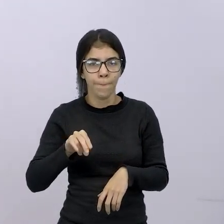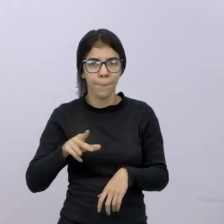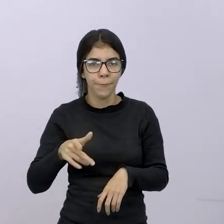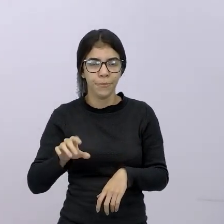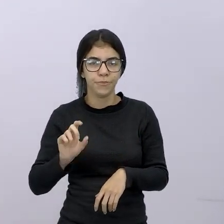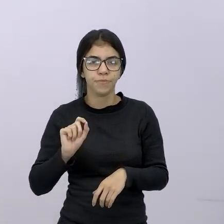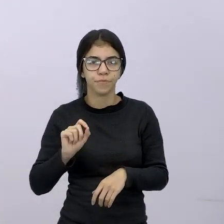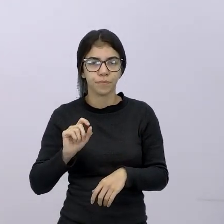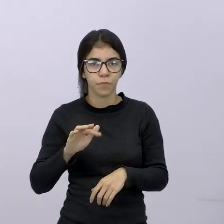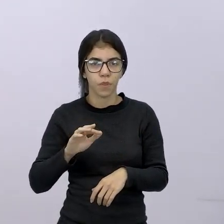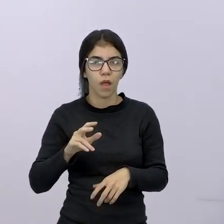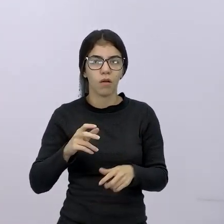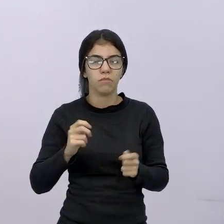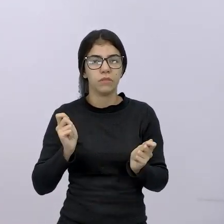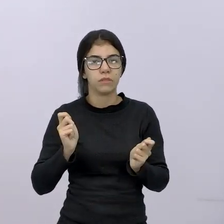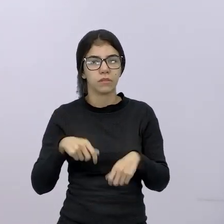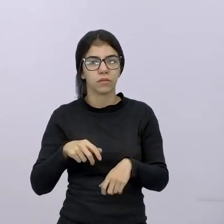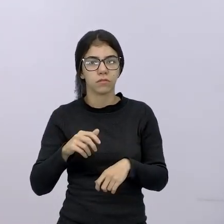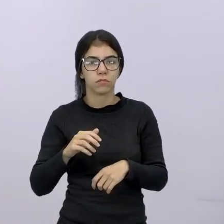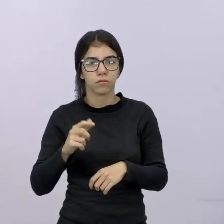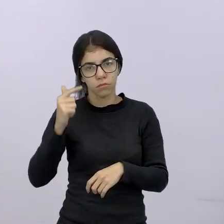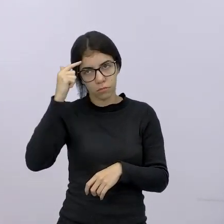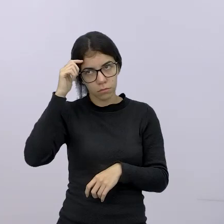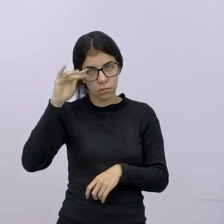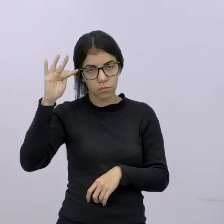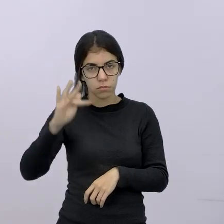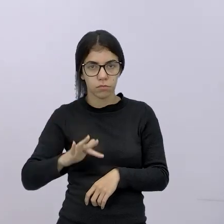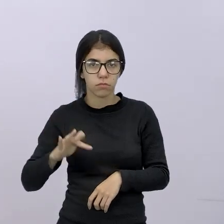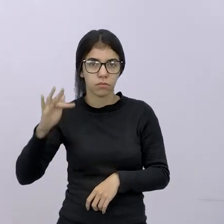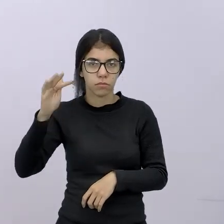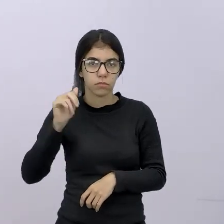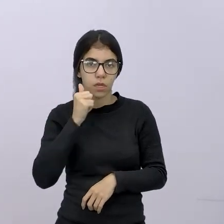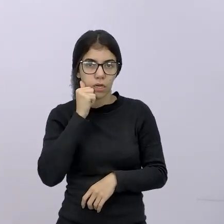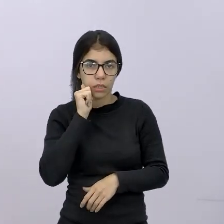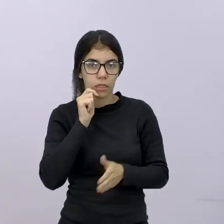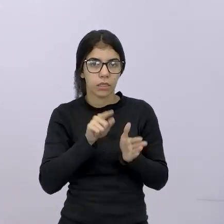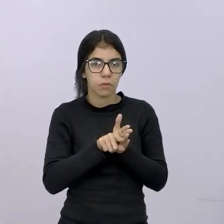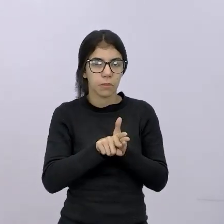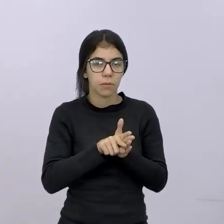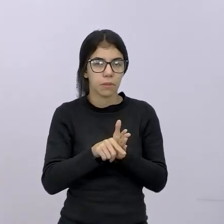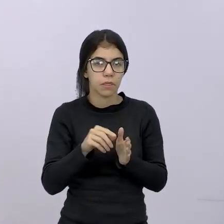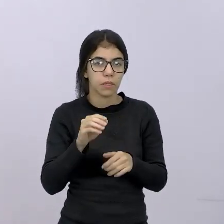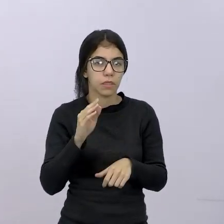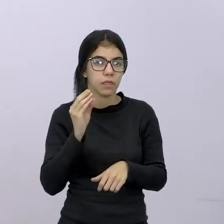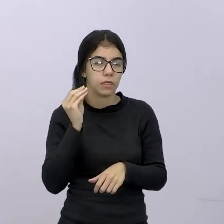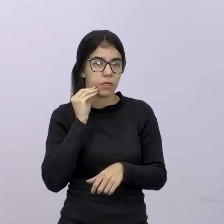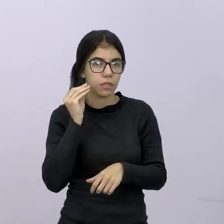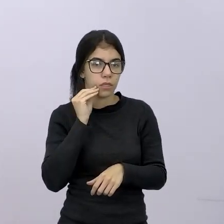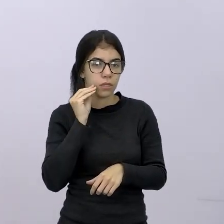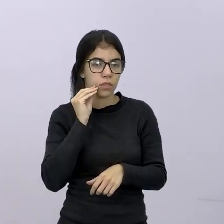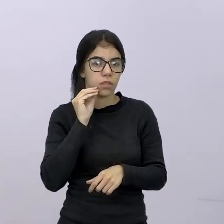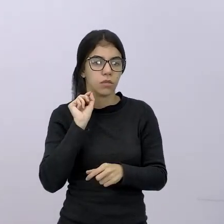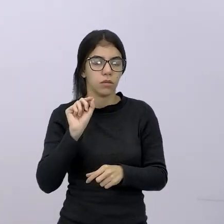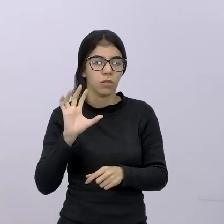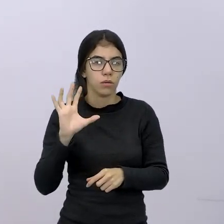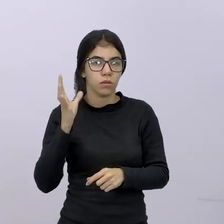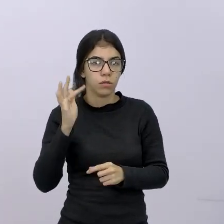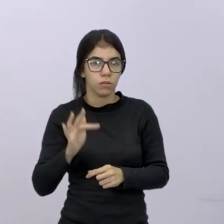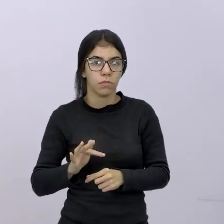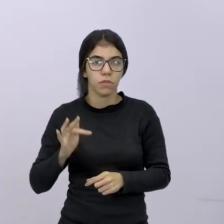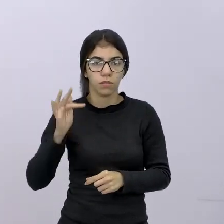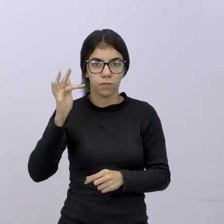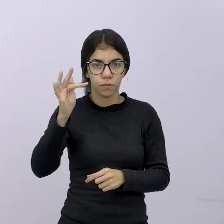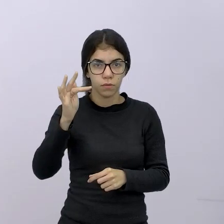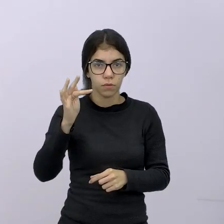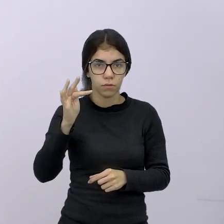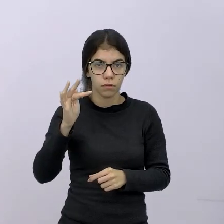justamente previsto. Então a ciência faz isso, né? A ciência que faz muitos testes, ela pode prever consequências futuras por todo